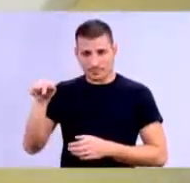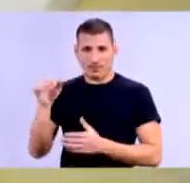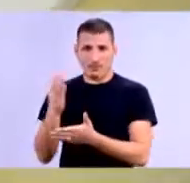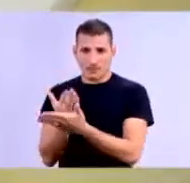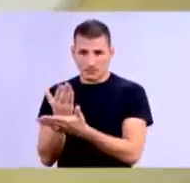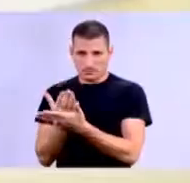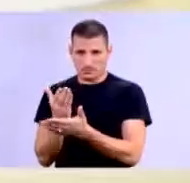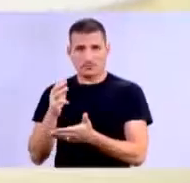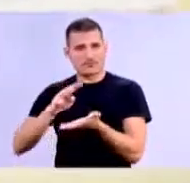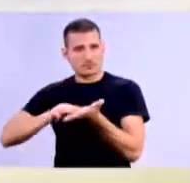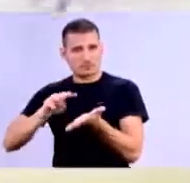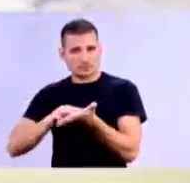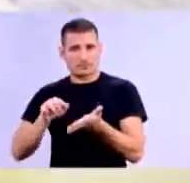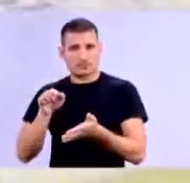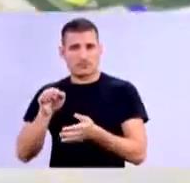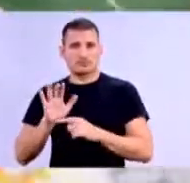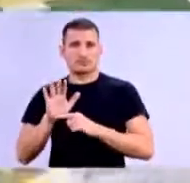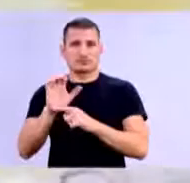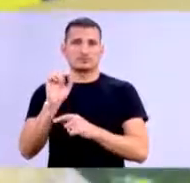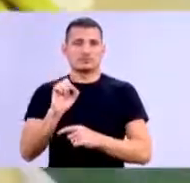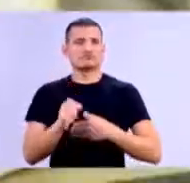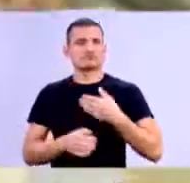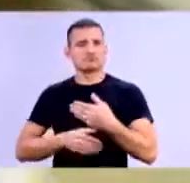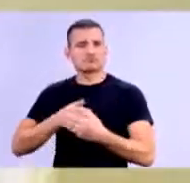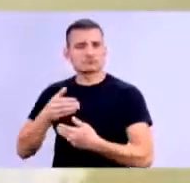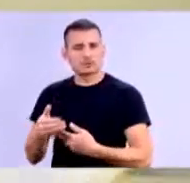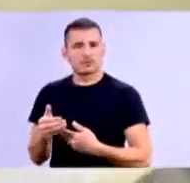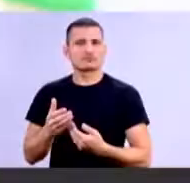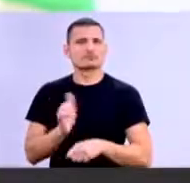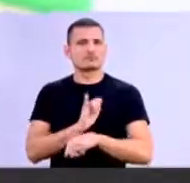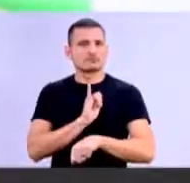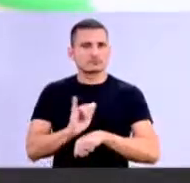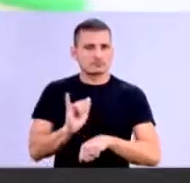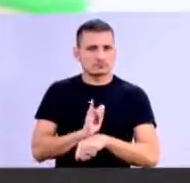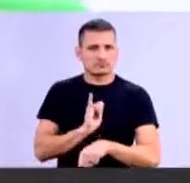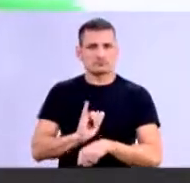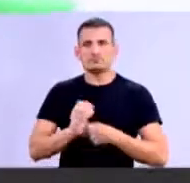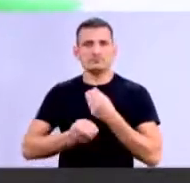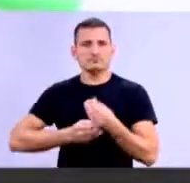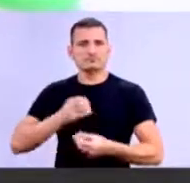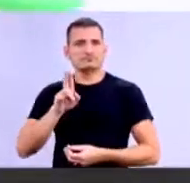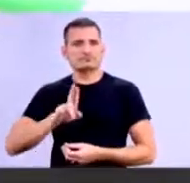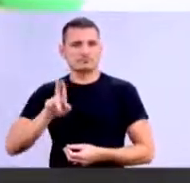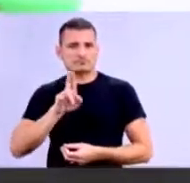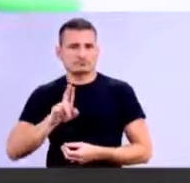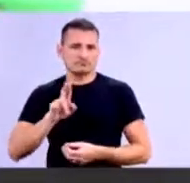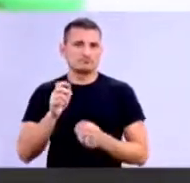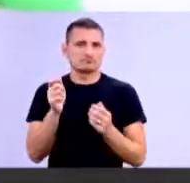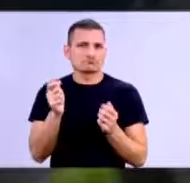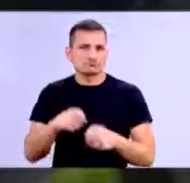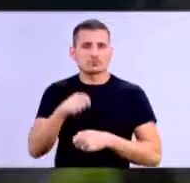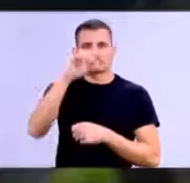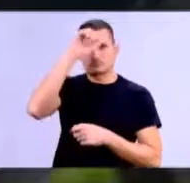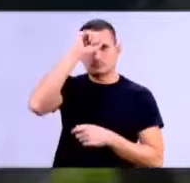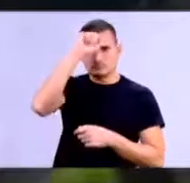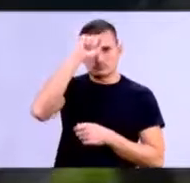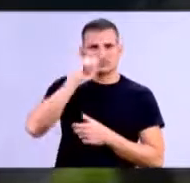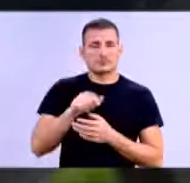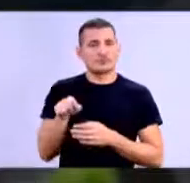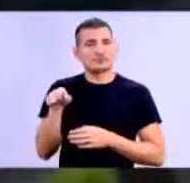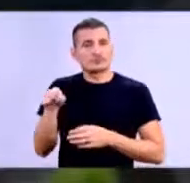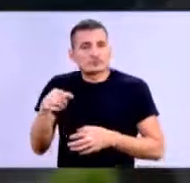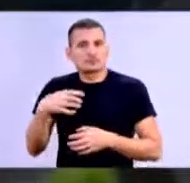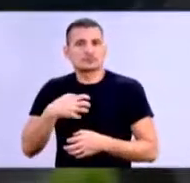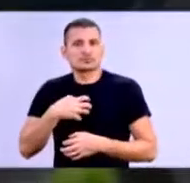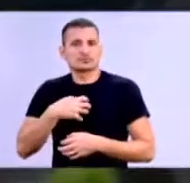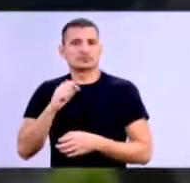a metodologia representa os processos, as técnicas, as maneiras que utilizamos para poder aprender. É nesse sentido que